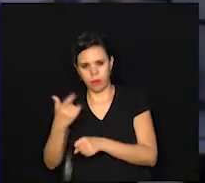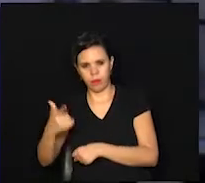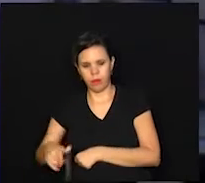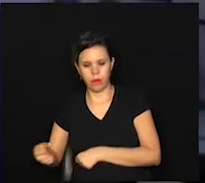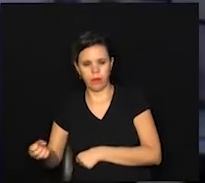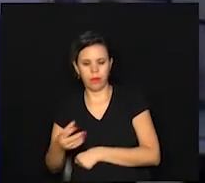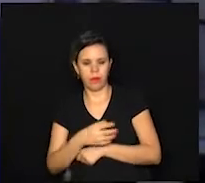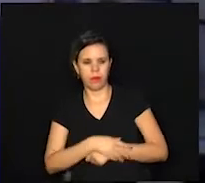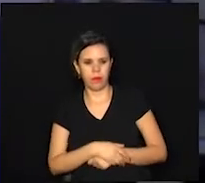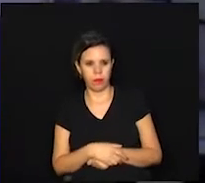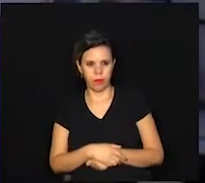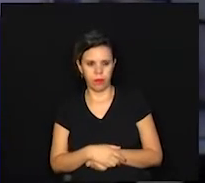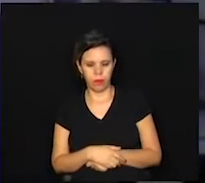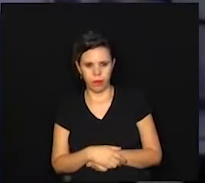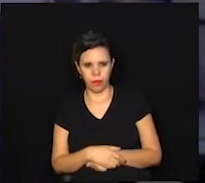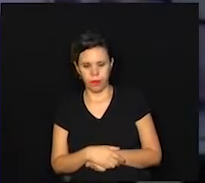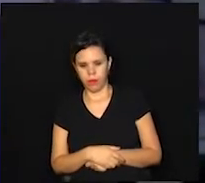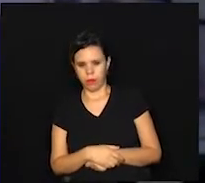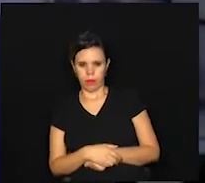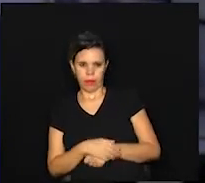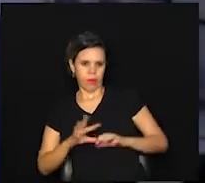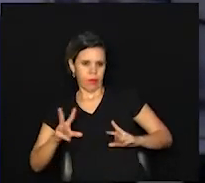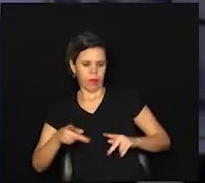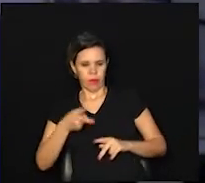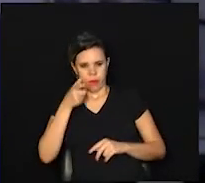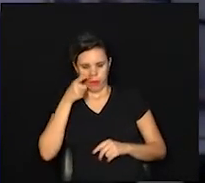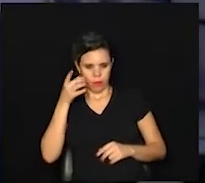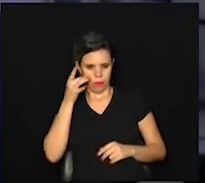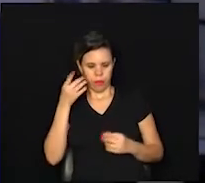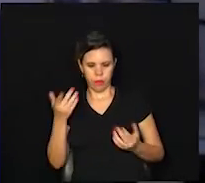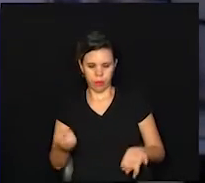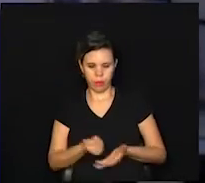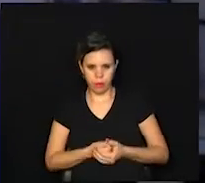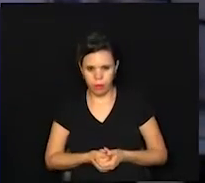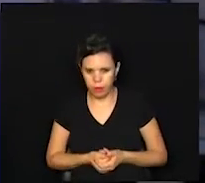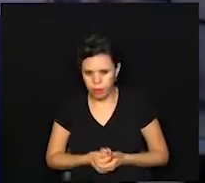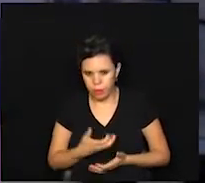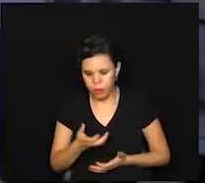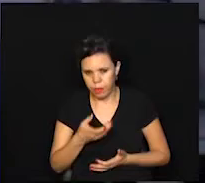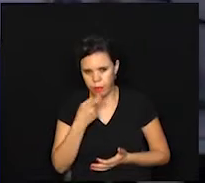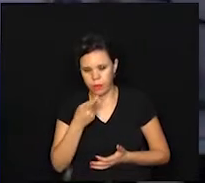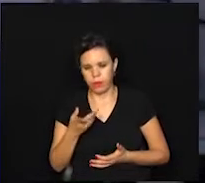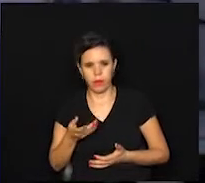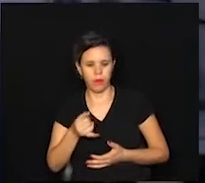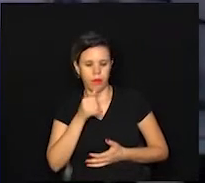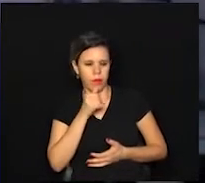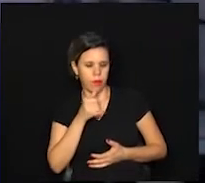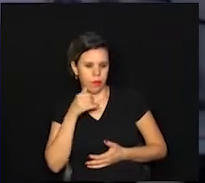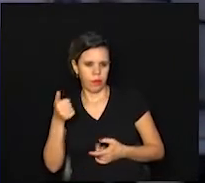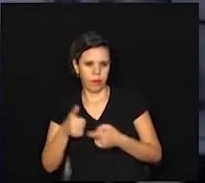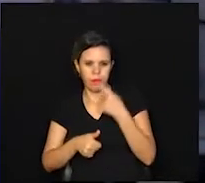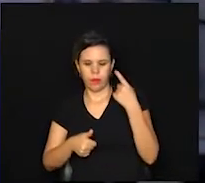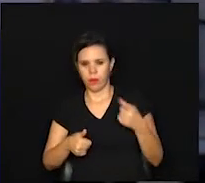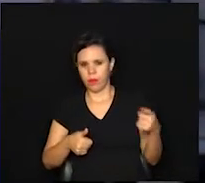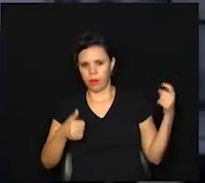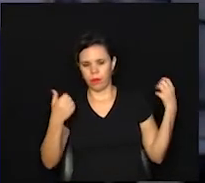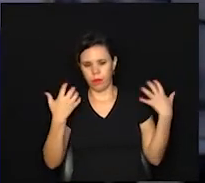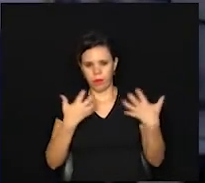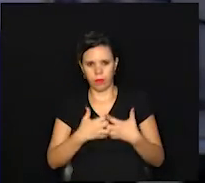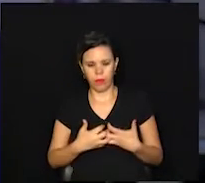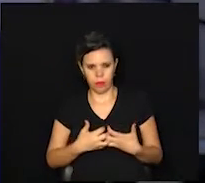novamente, e todos que estão nos assistindo. Eu queria primeiro colocar uma questão